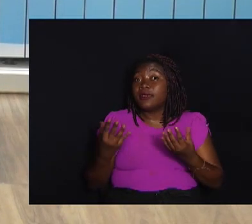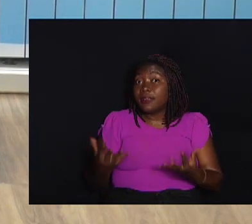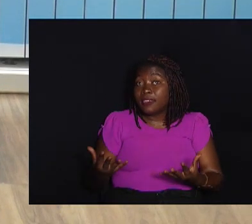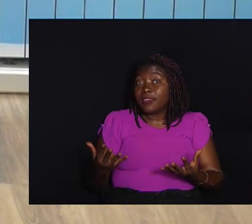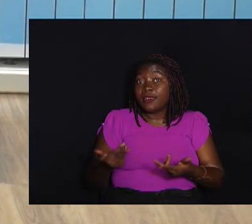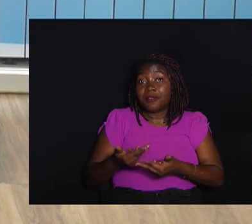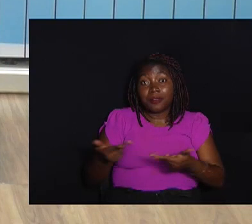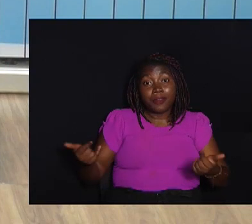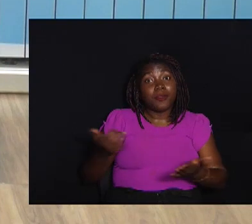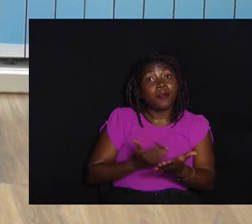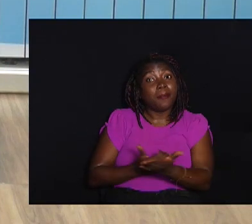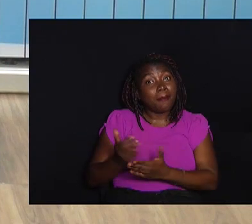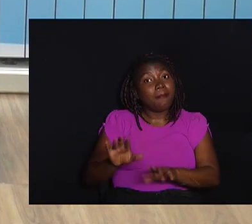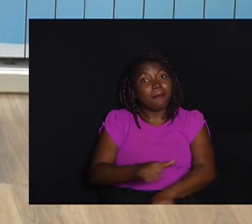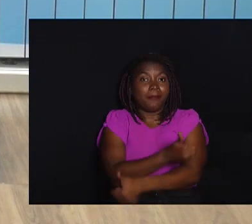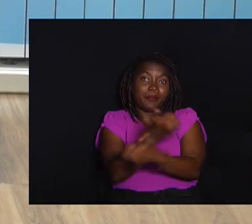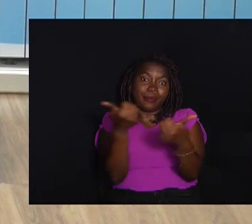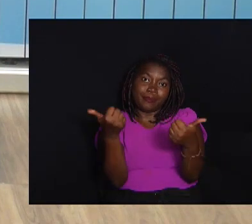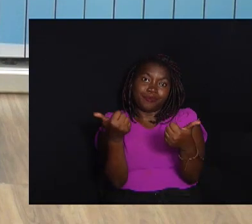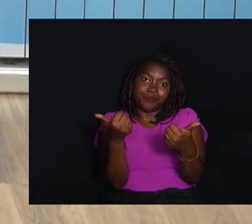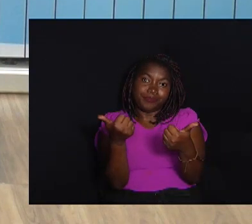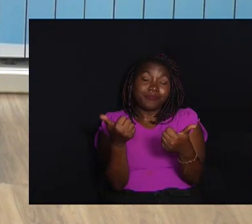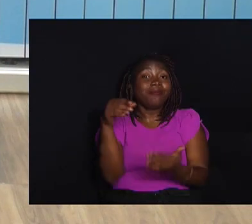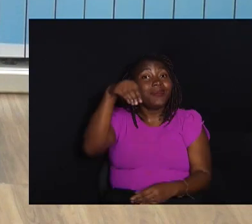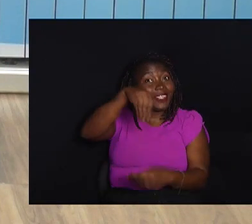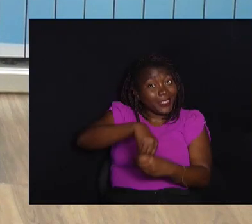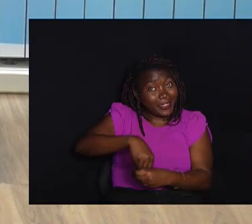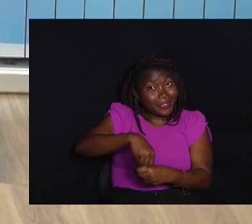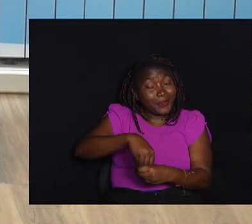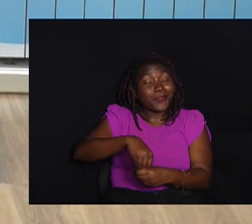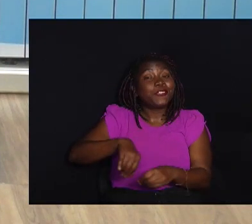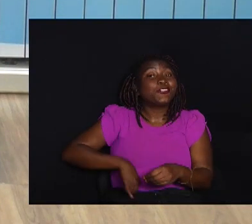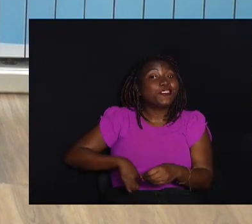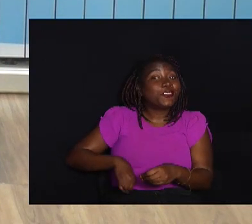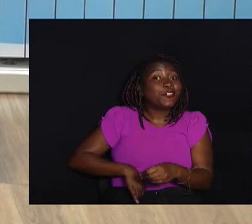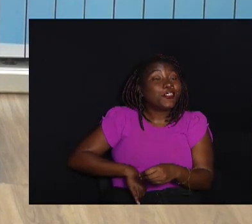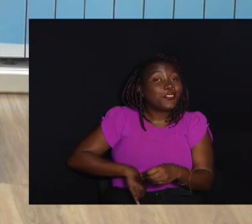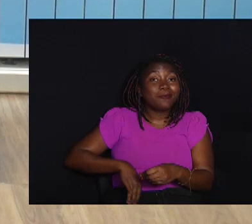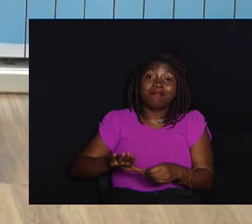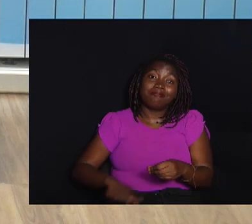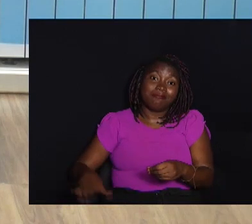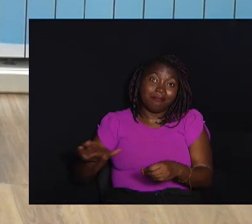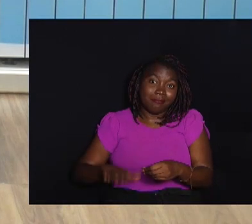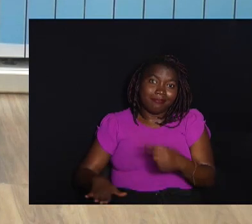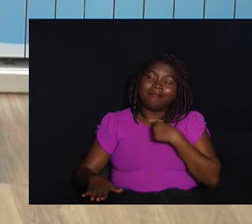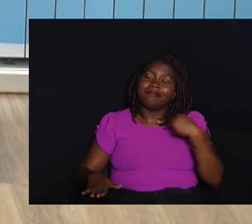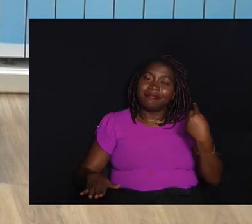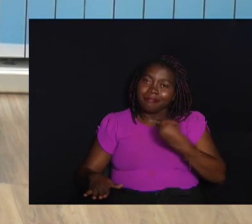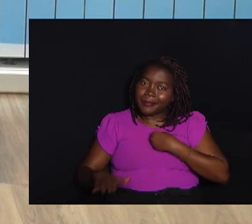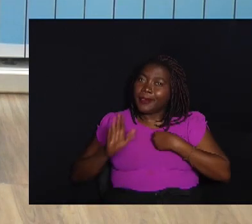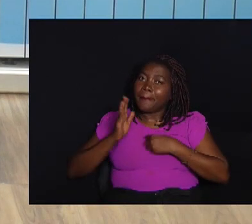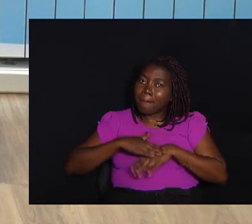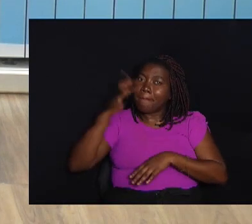coisas comecem a melhorar. E aí dentro desse processo, quem sofre são as nossas crianças, que a gente seja mais